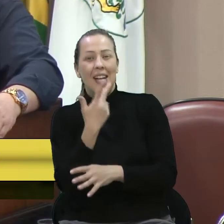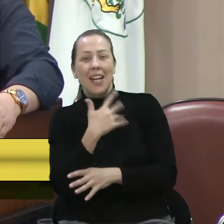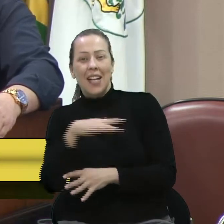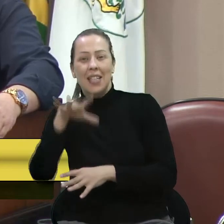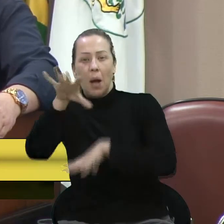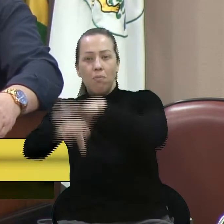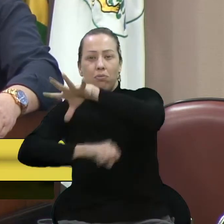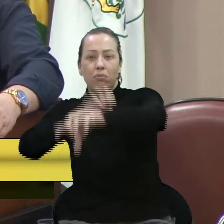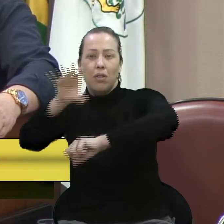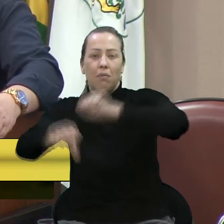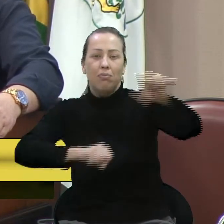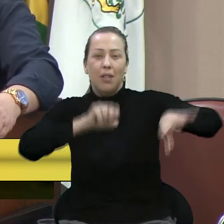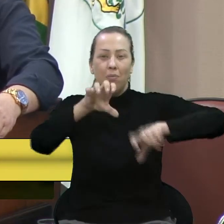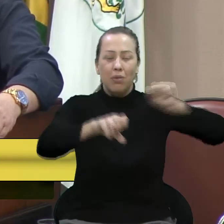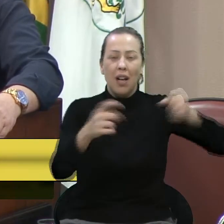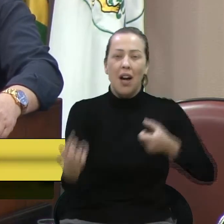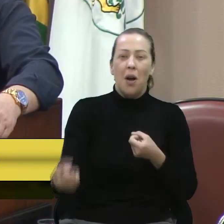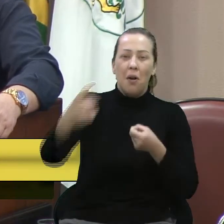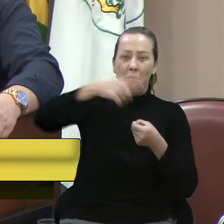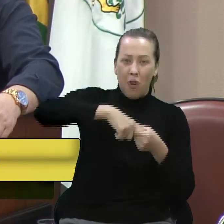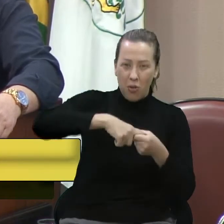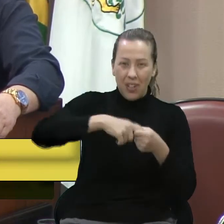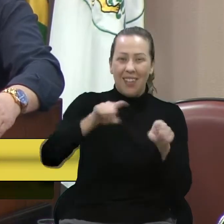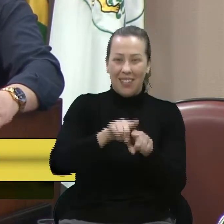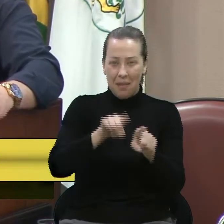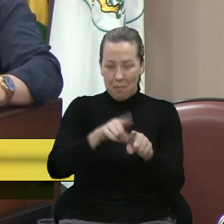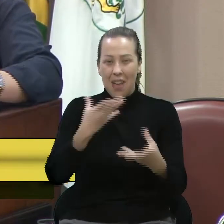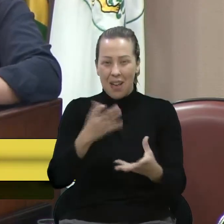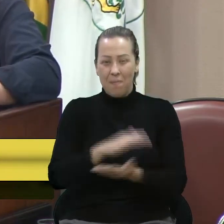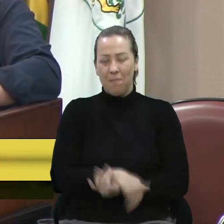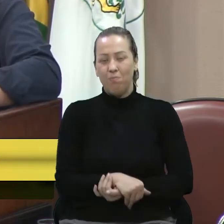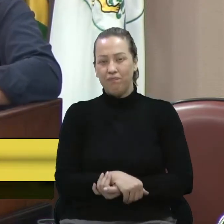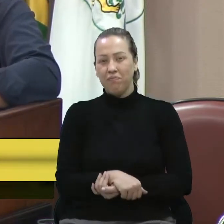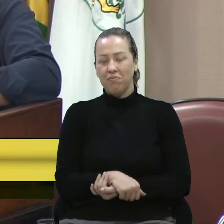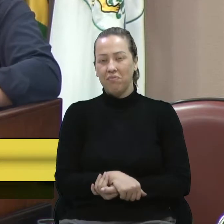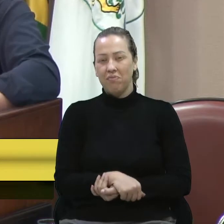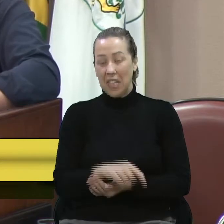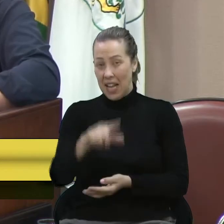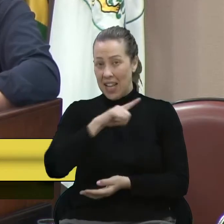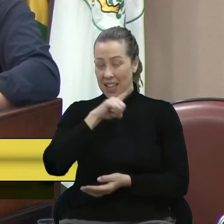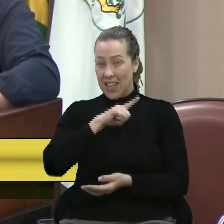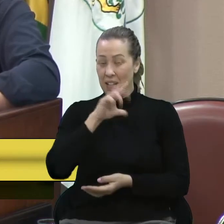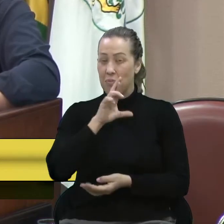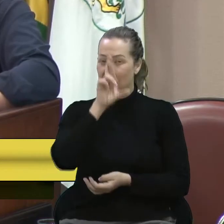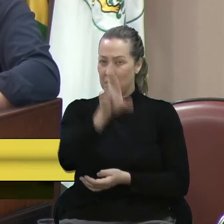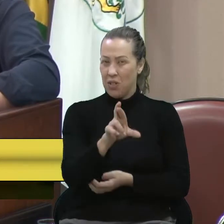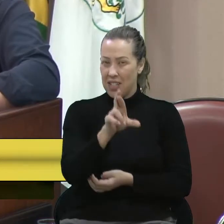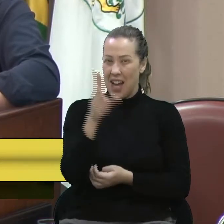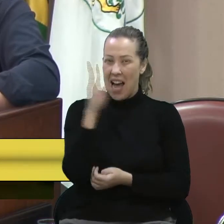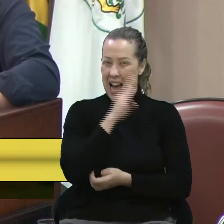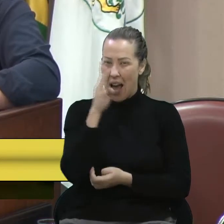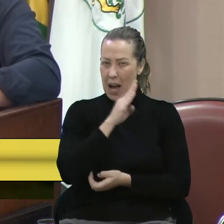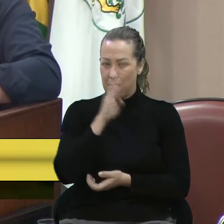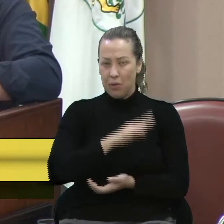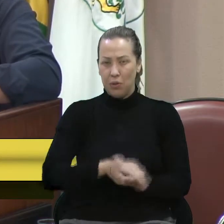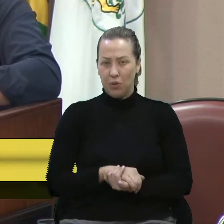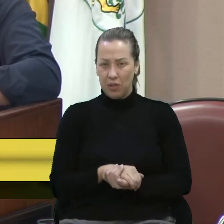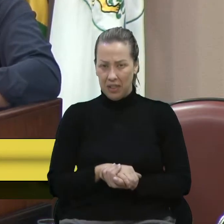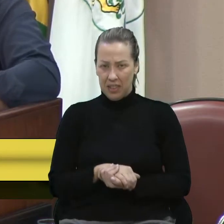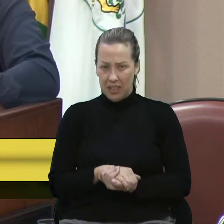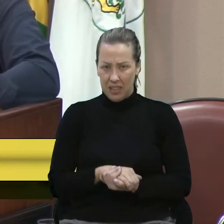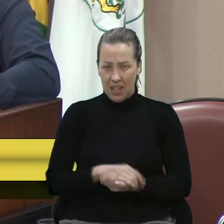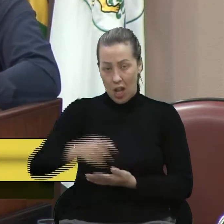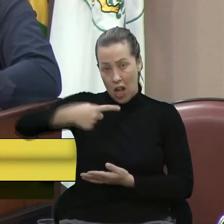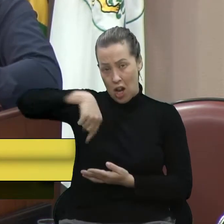para retornar à 1h30. Então a gente sabe que, tendo agilidade nesse processo, nós poderíamos